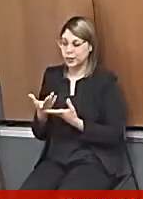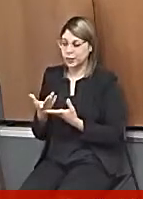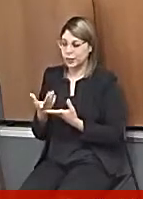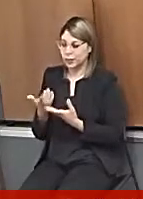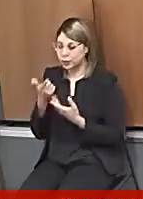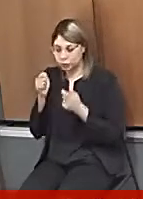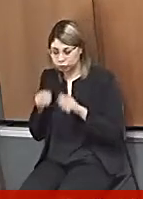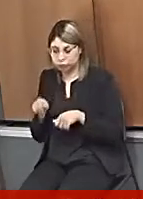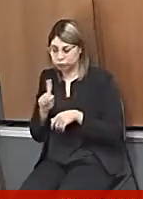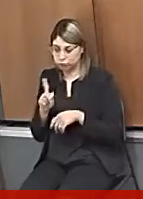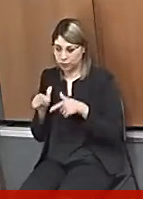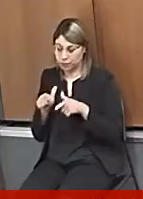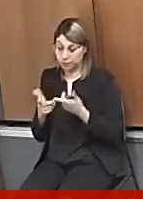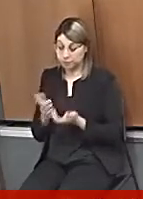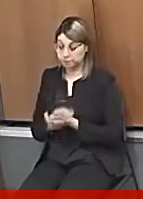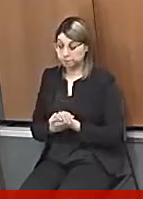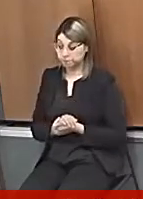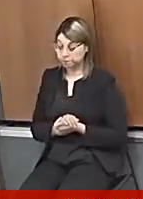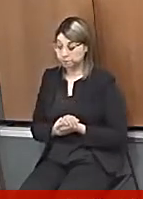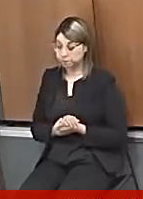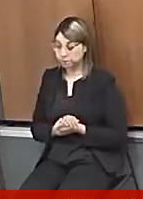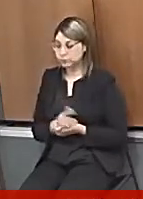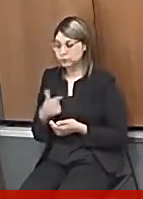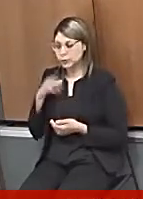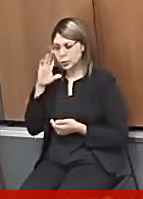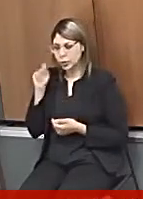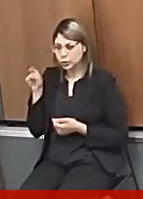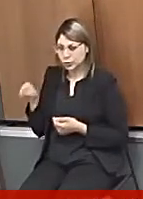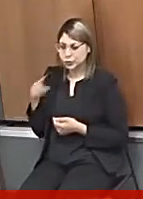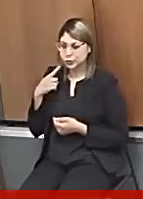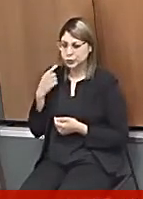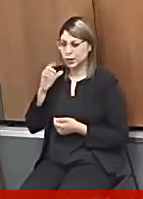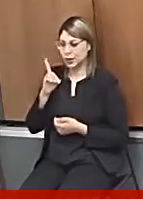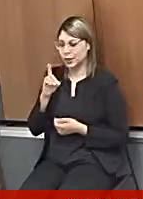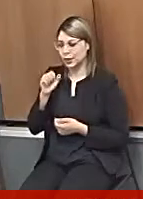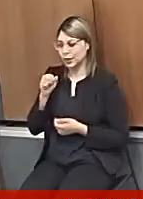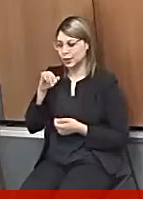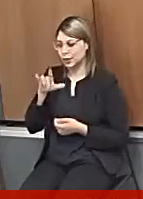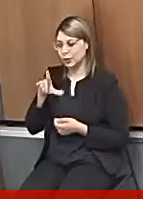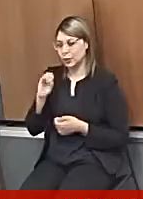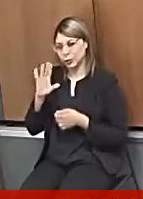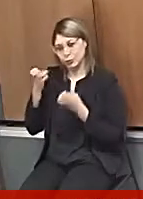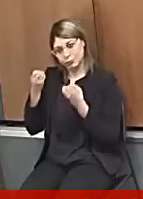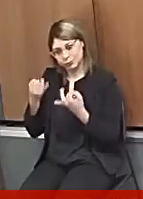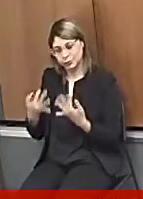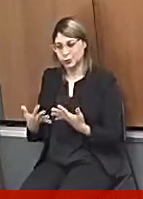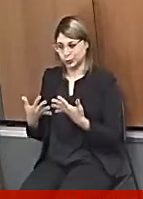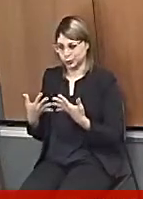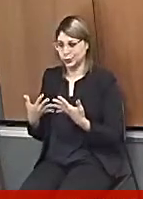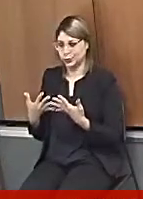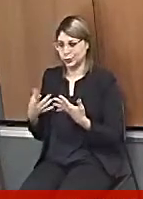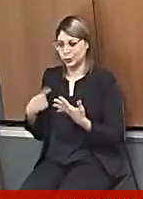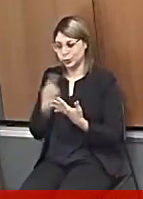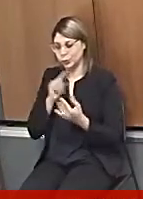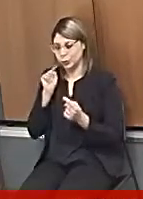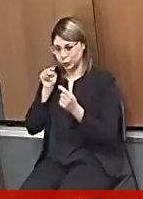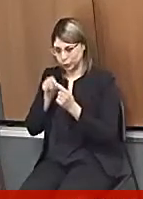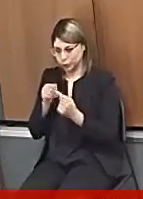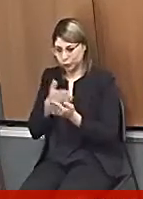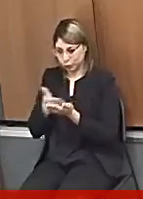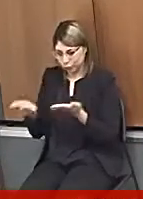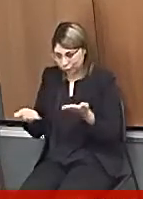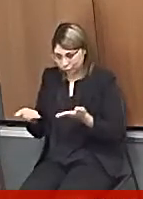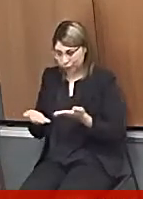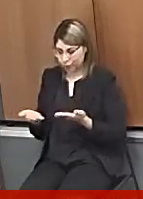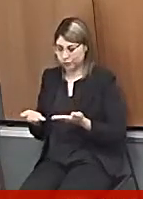e eu acredito que o doutor danilo já tenha colocado toda a exposição do que a gente pretende fazer a partir de